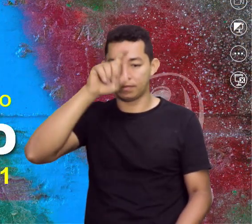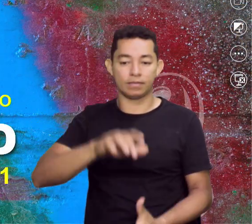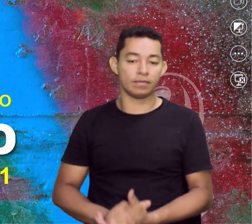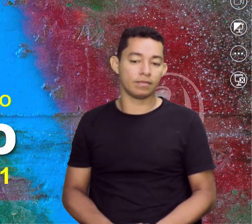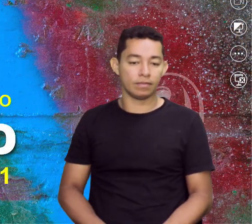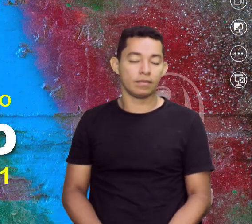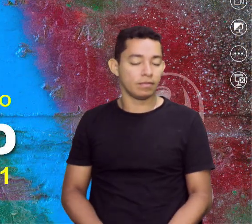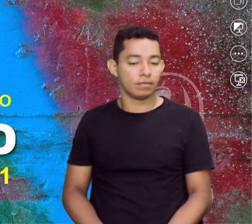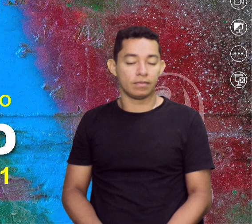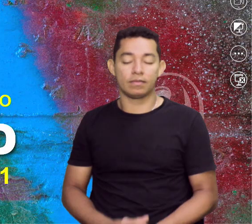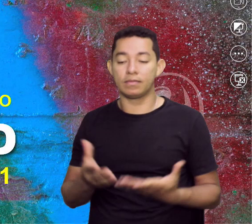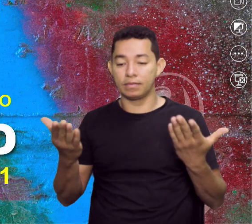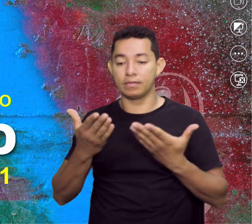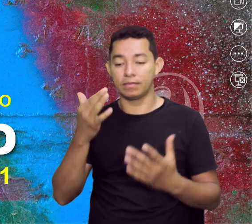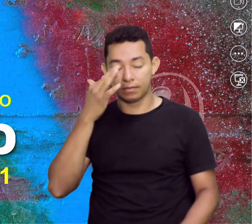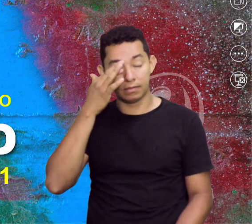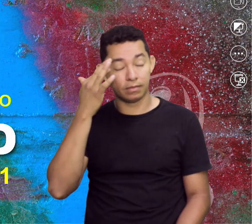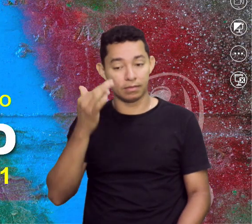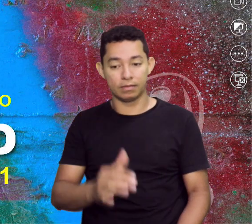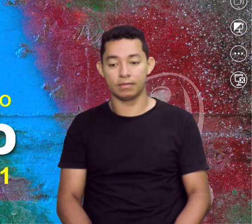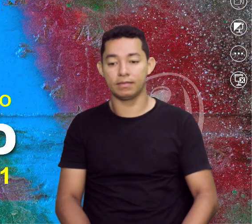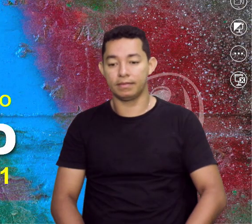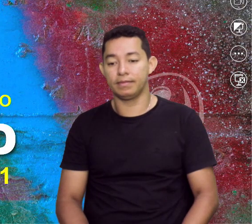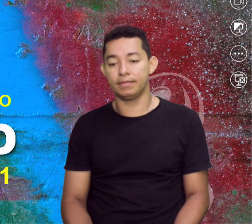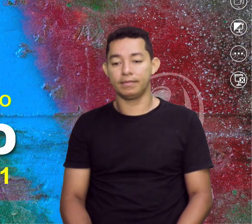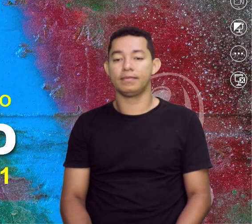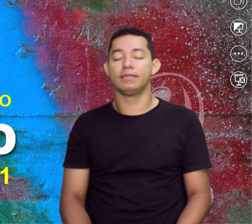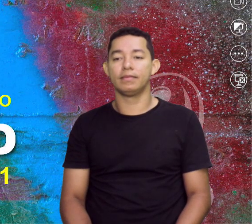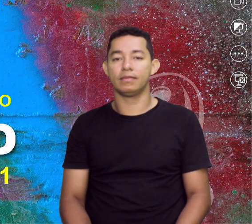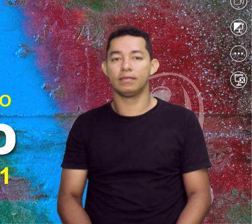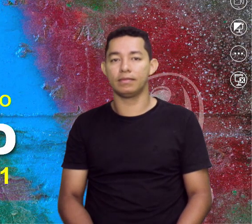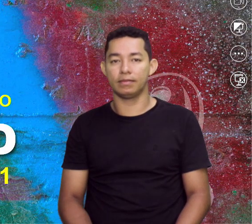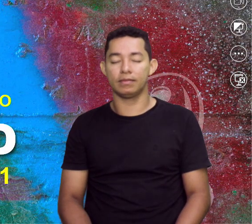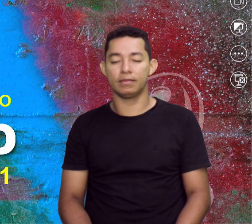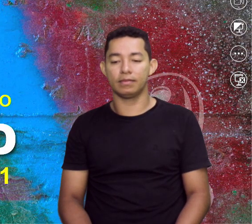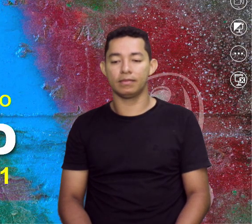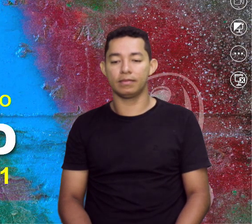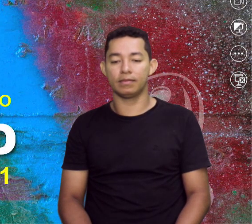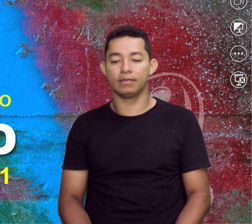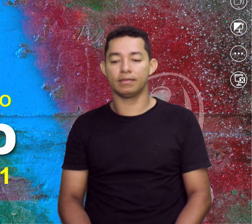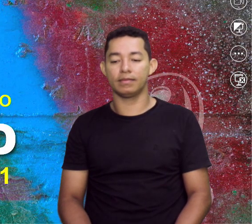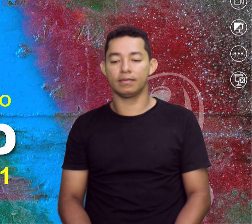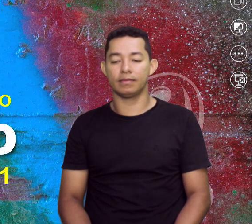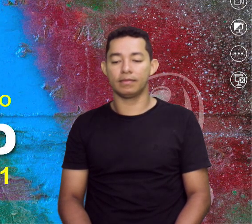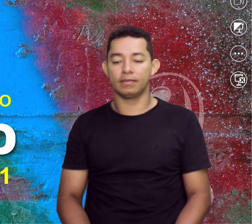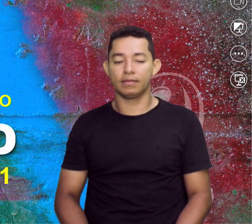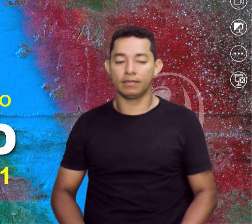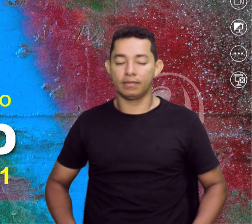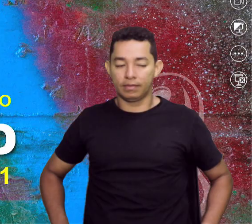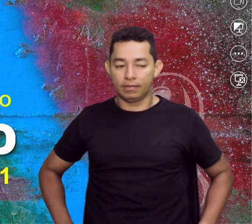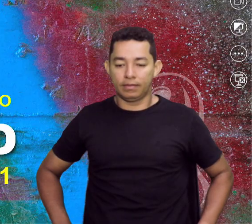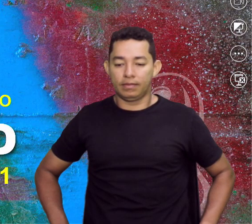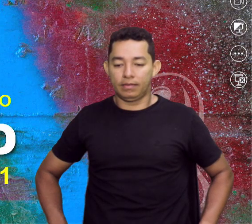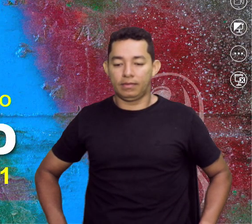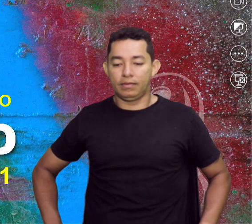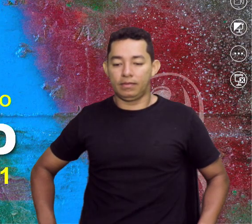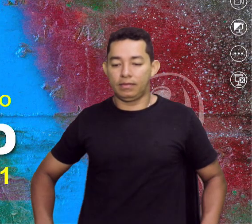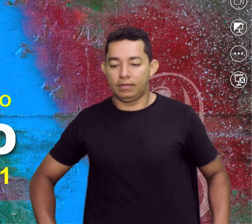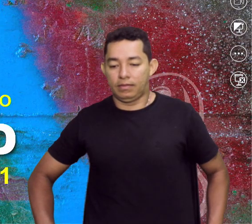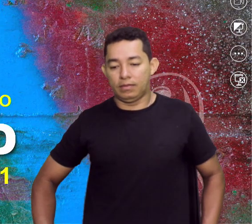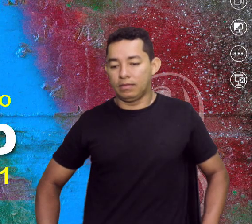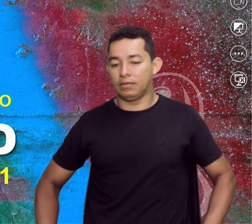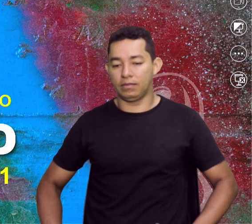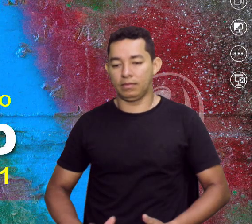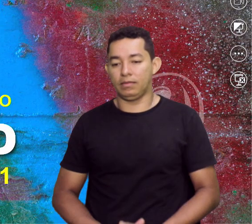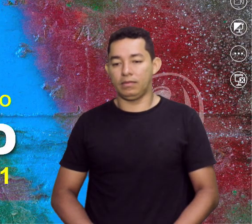promete. Vou colocar aqui o violão aqui no espaço consagrado a ele. E vamos que